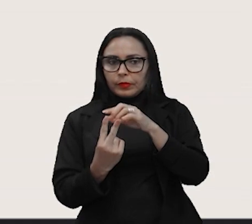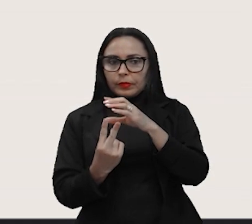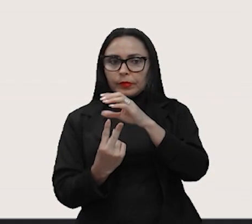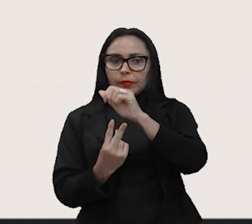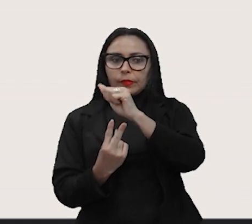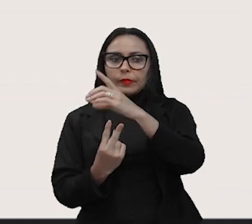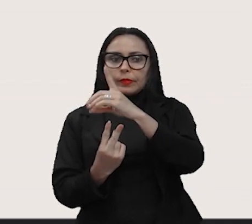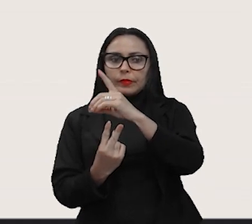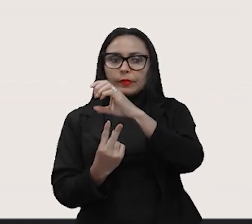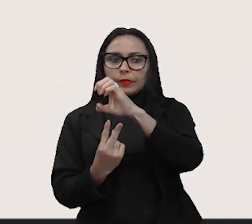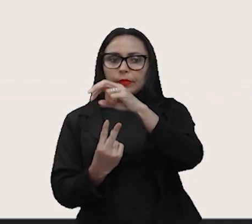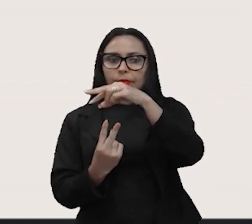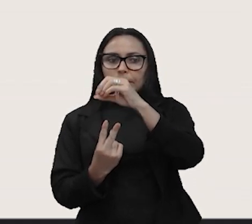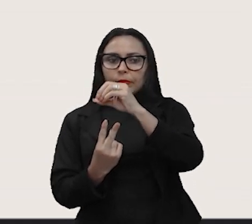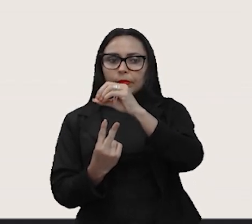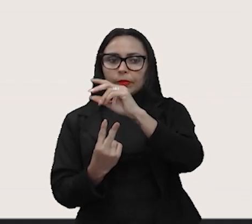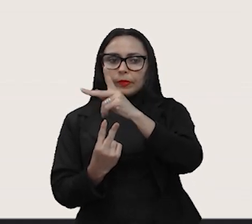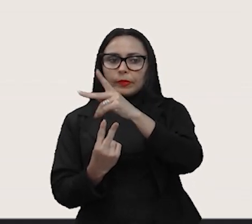adenohipófise.